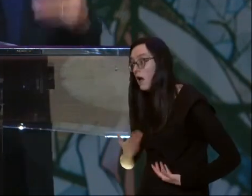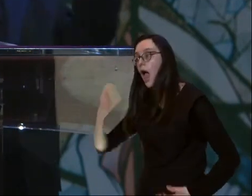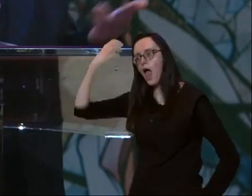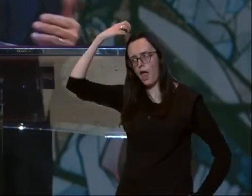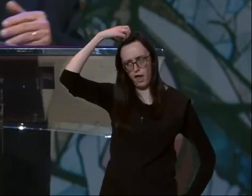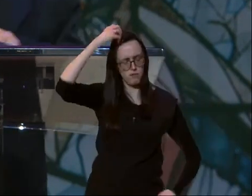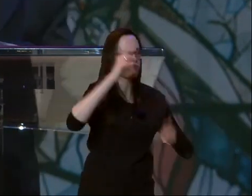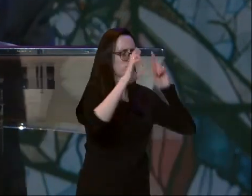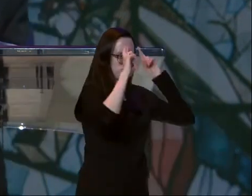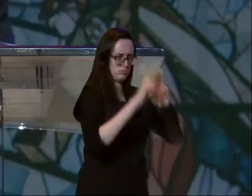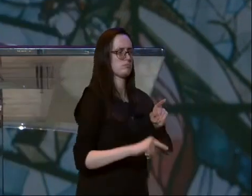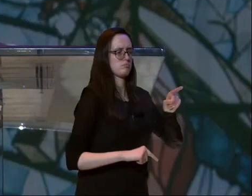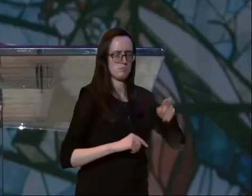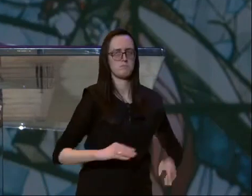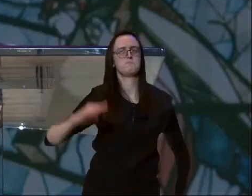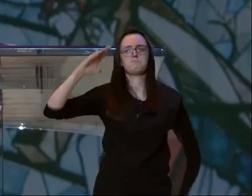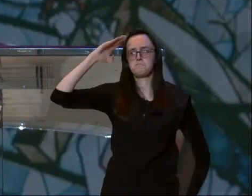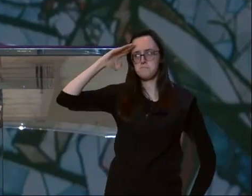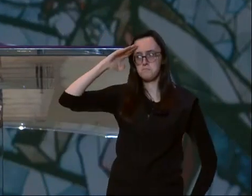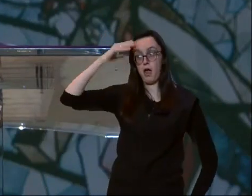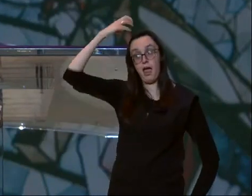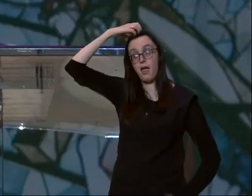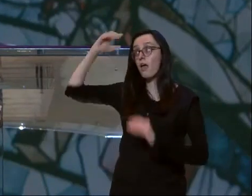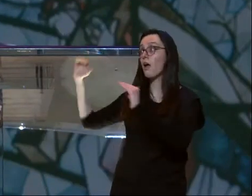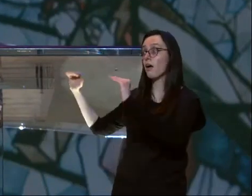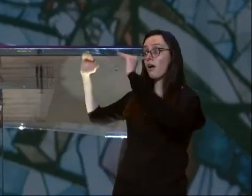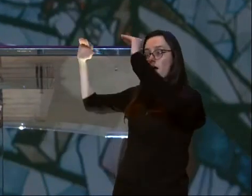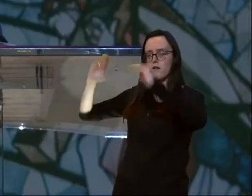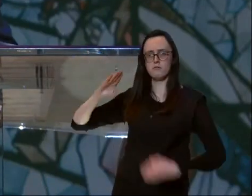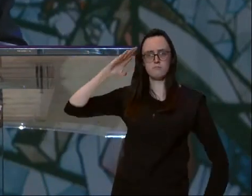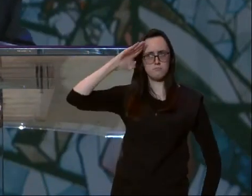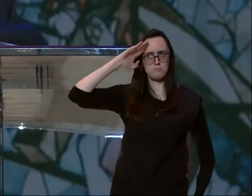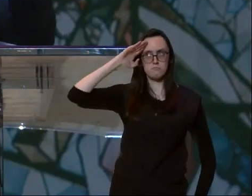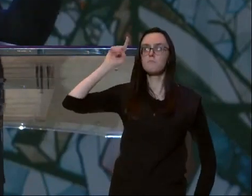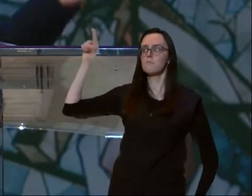próprio rei, honrado pelo próprio rei.